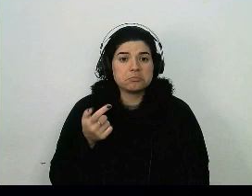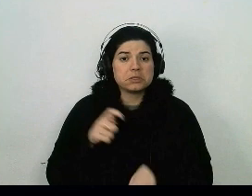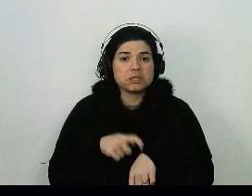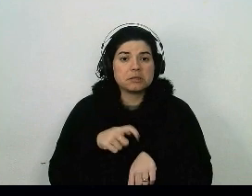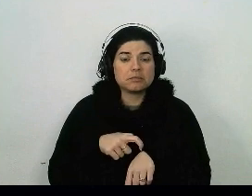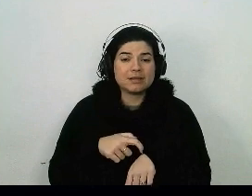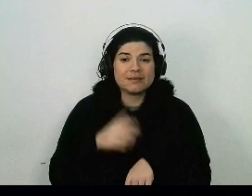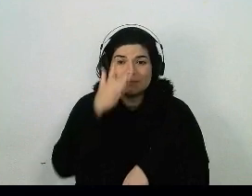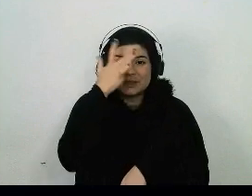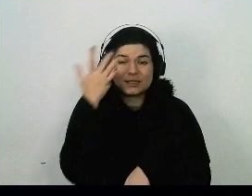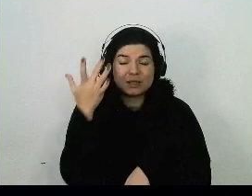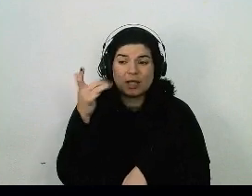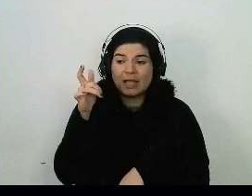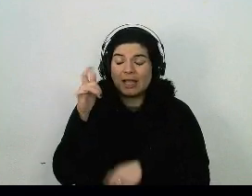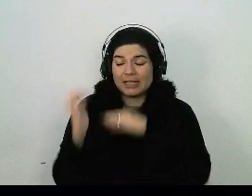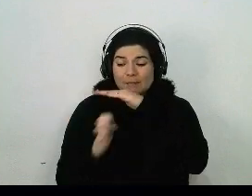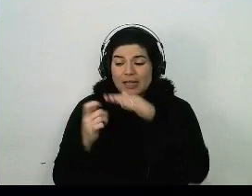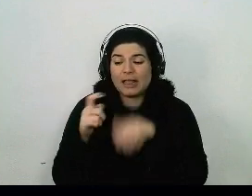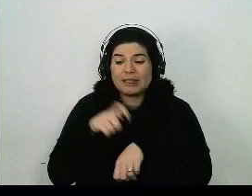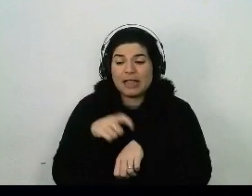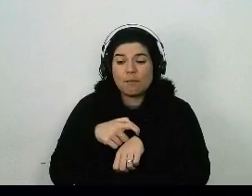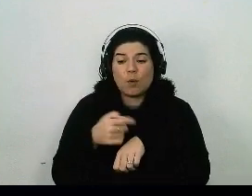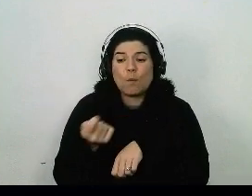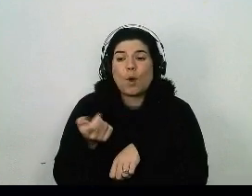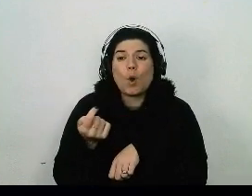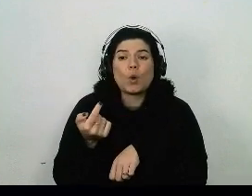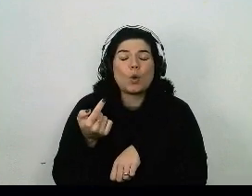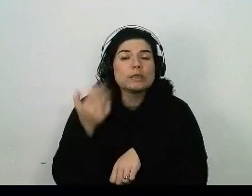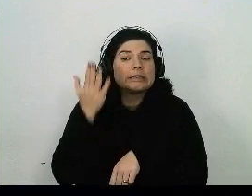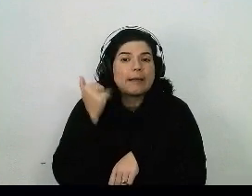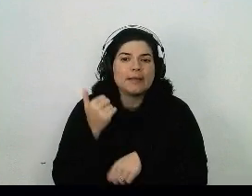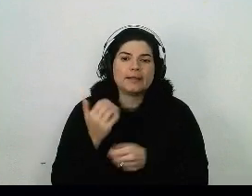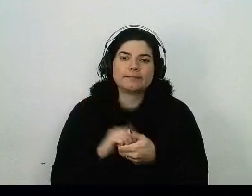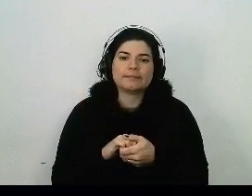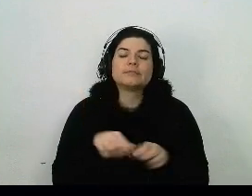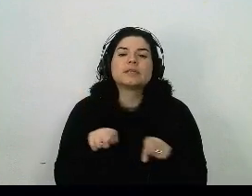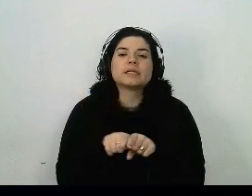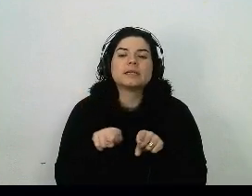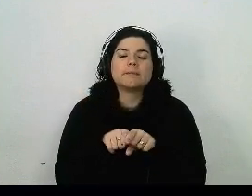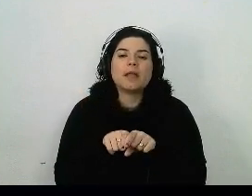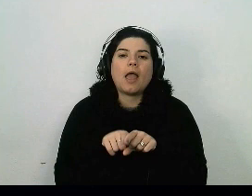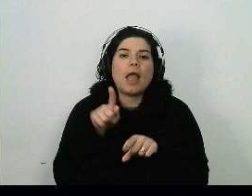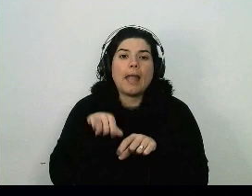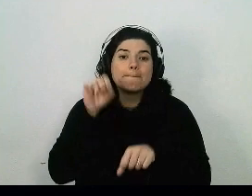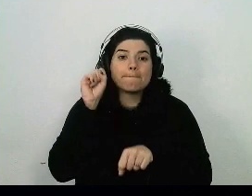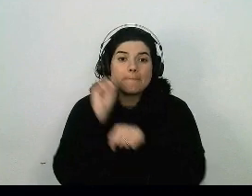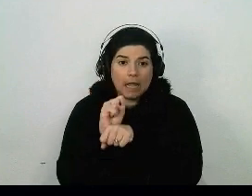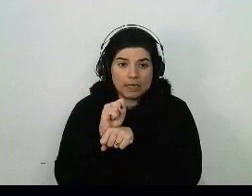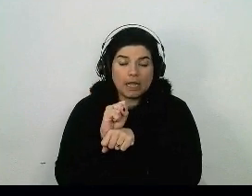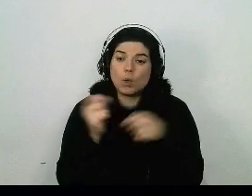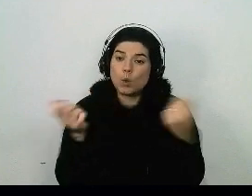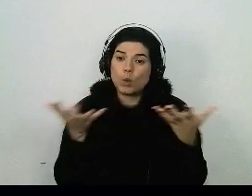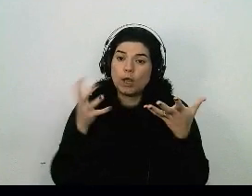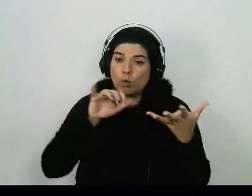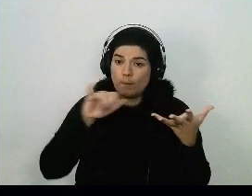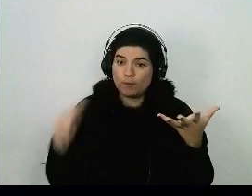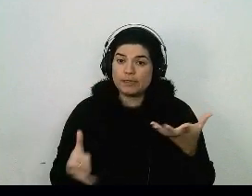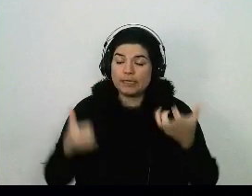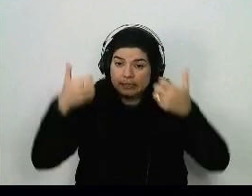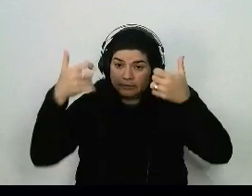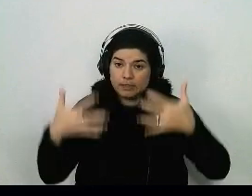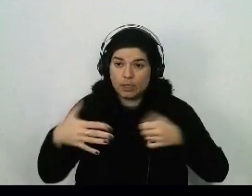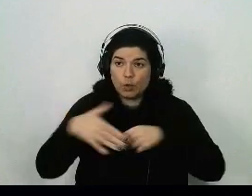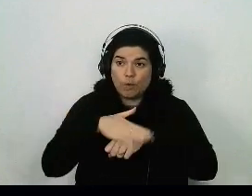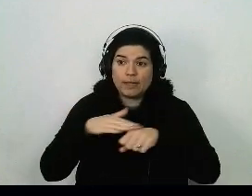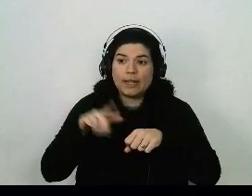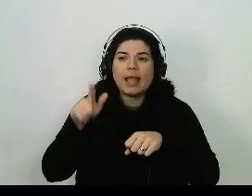tempo gasto com renda off ou medir interrupção gente eu quero aproveitar para comentar com vocês sobre a questão do